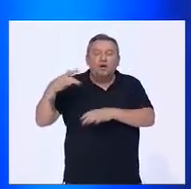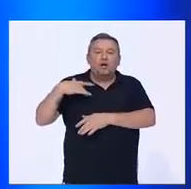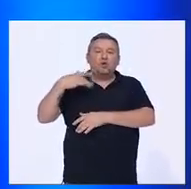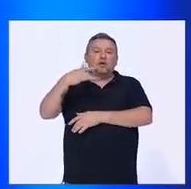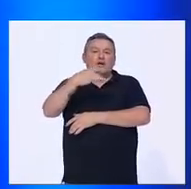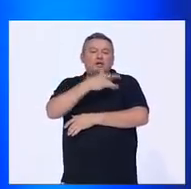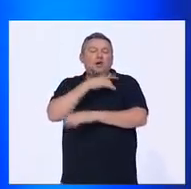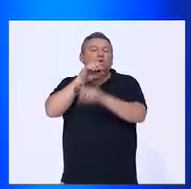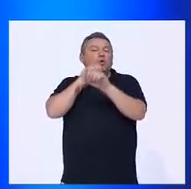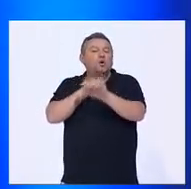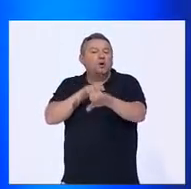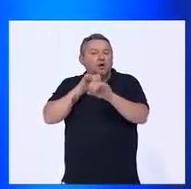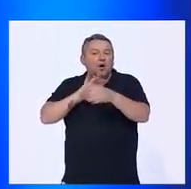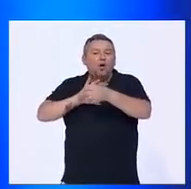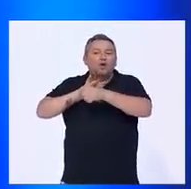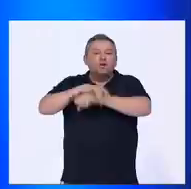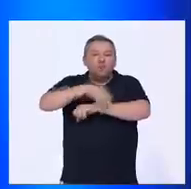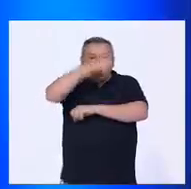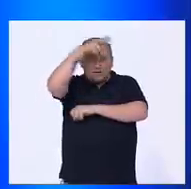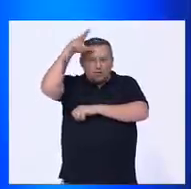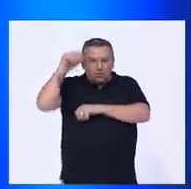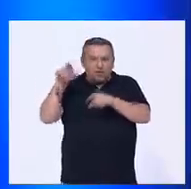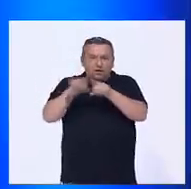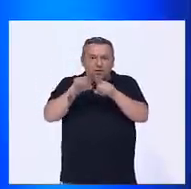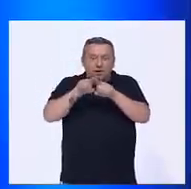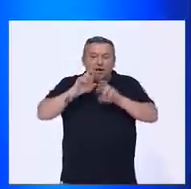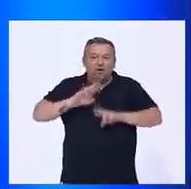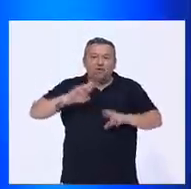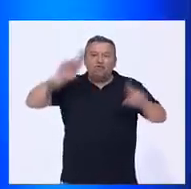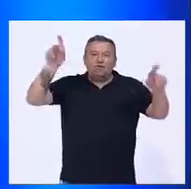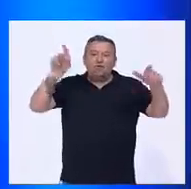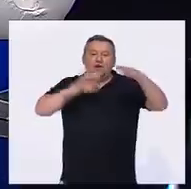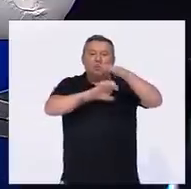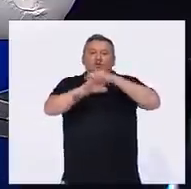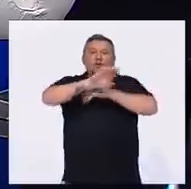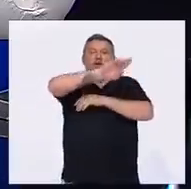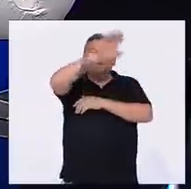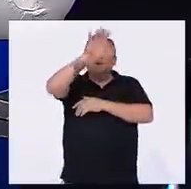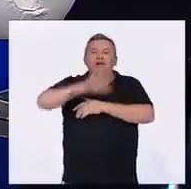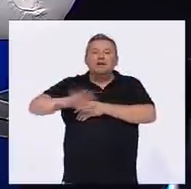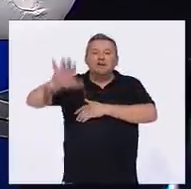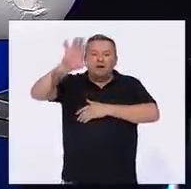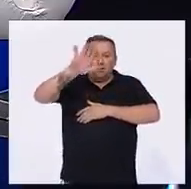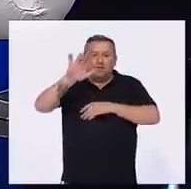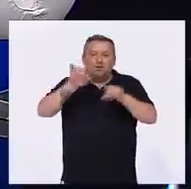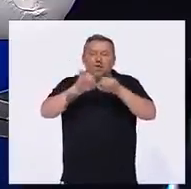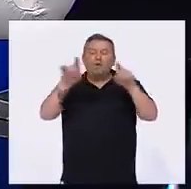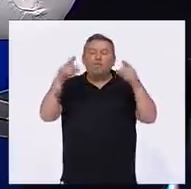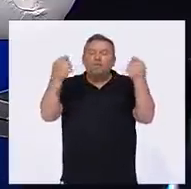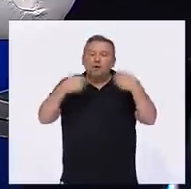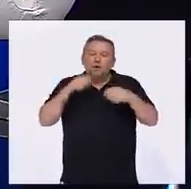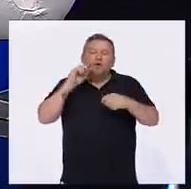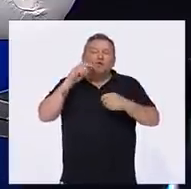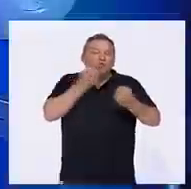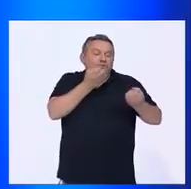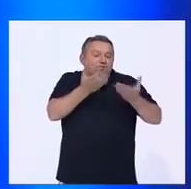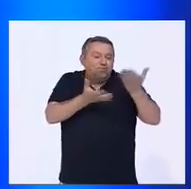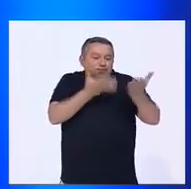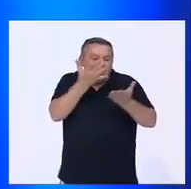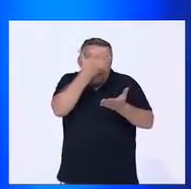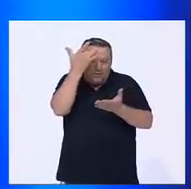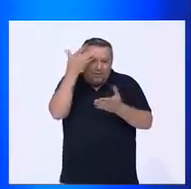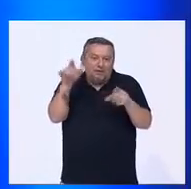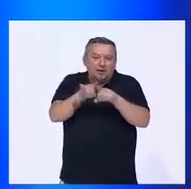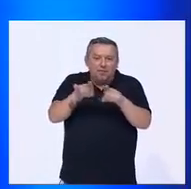educação, em segurança pública, de modo especial, diferenciada dos demais estados. Então, por todas essas razões, é preciso convencer o eleitorado disso.